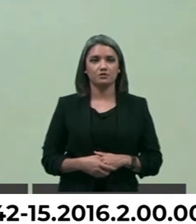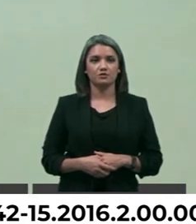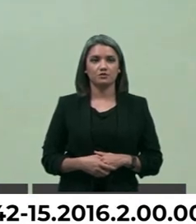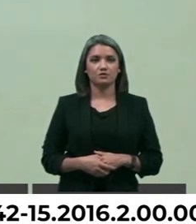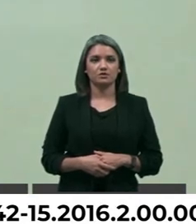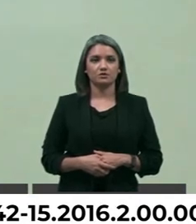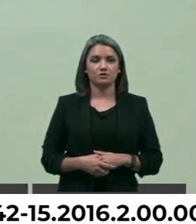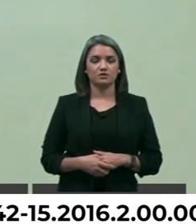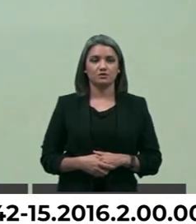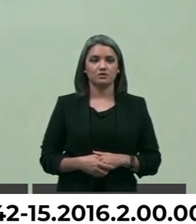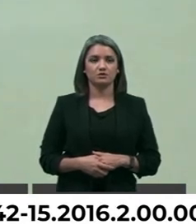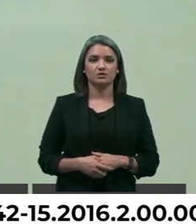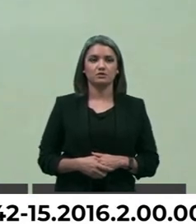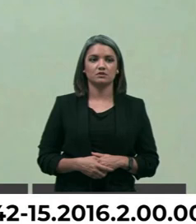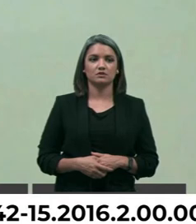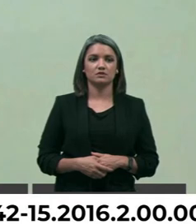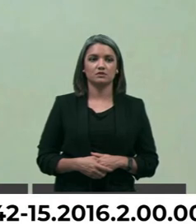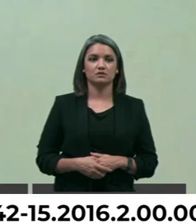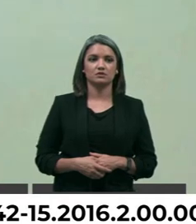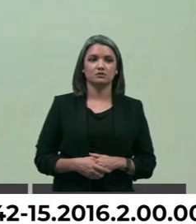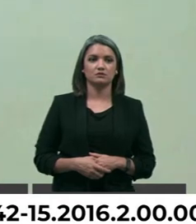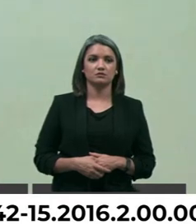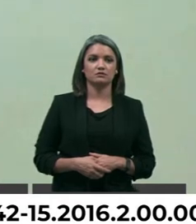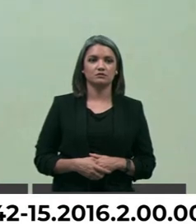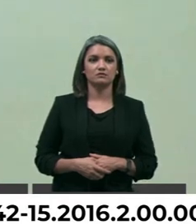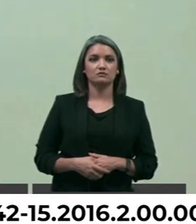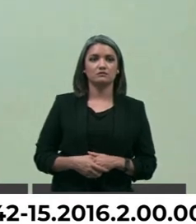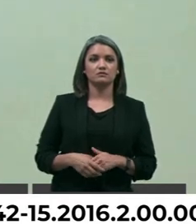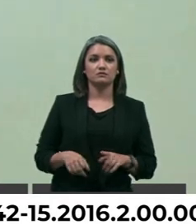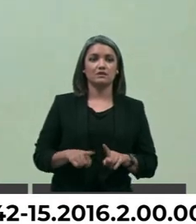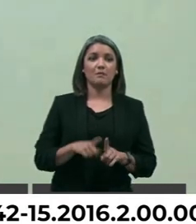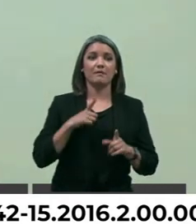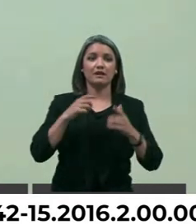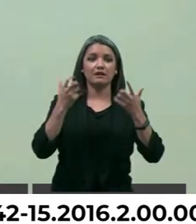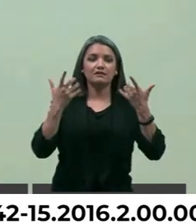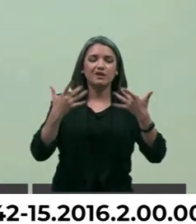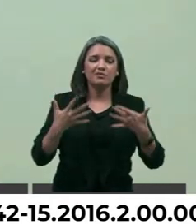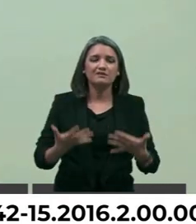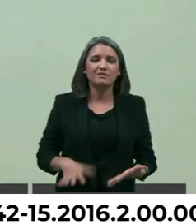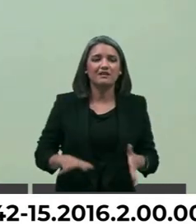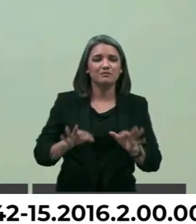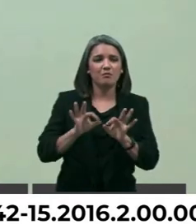E como também eu trago uma explicação densa no voto,